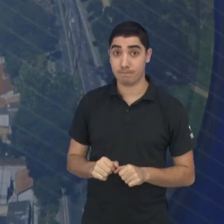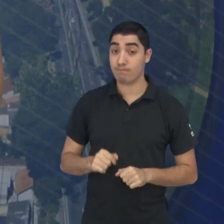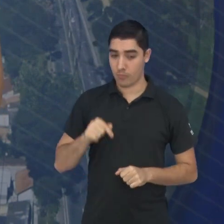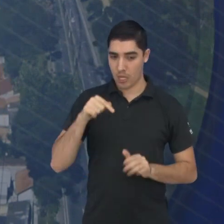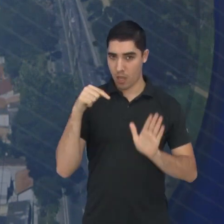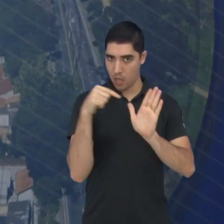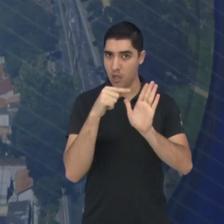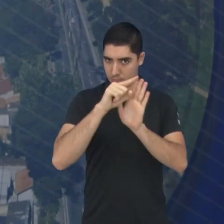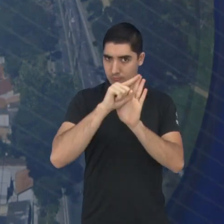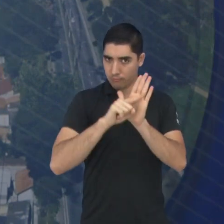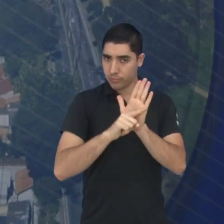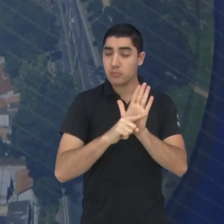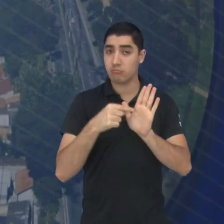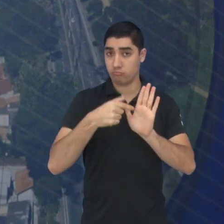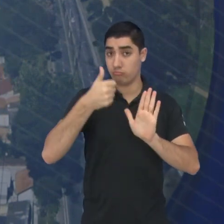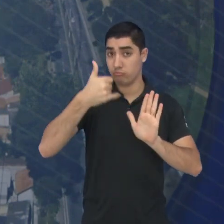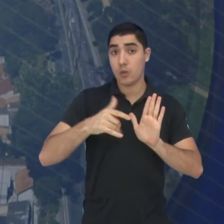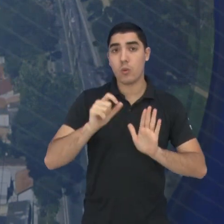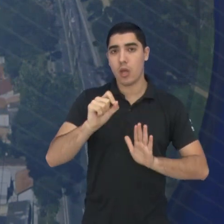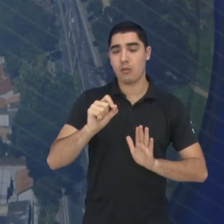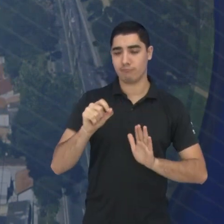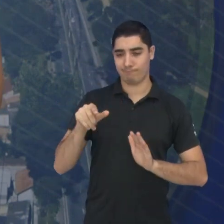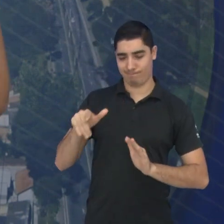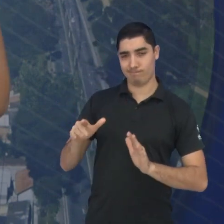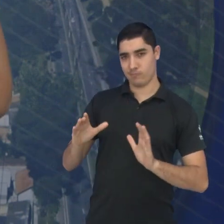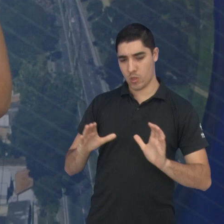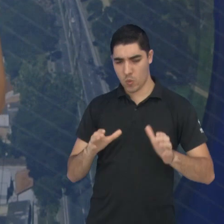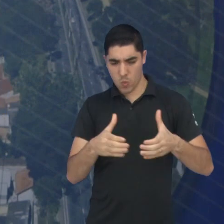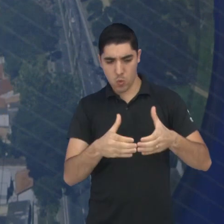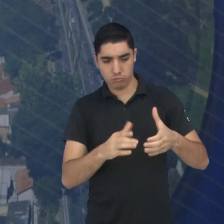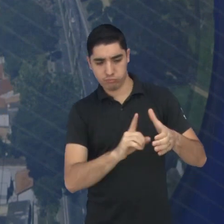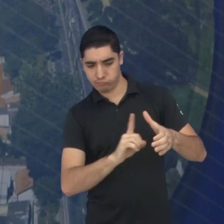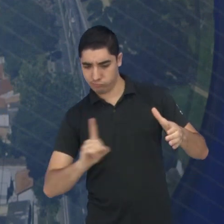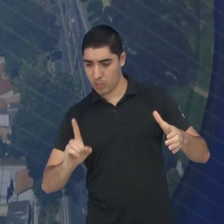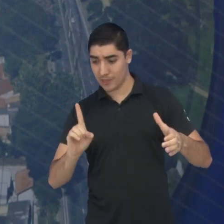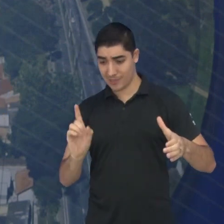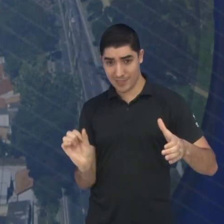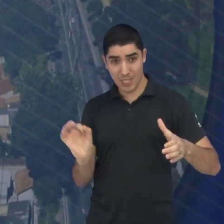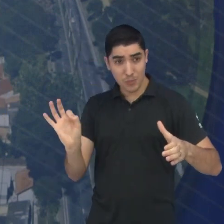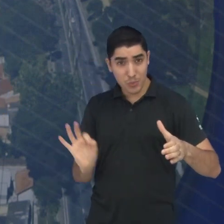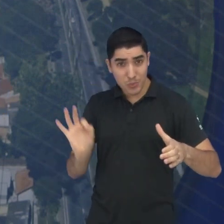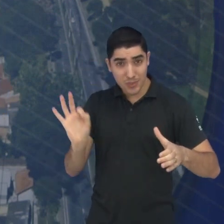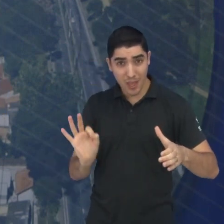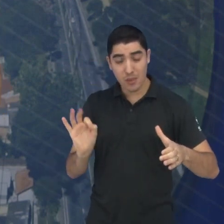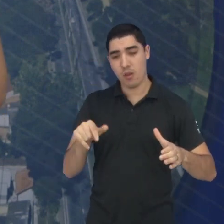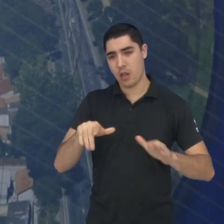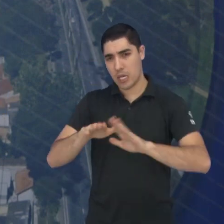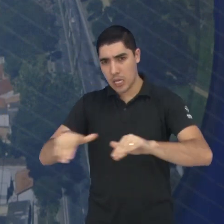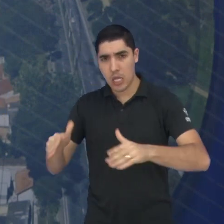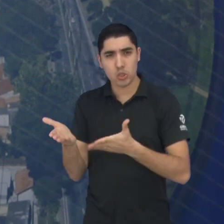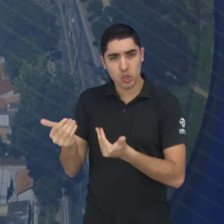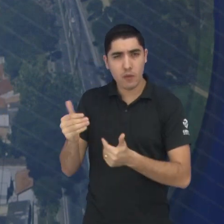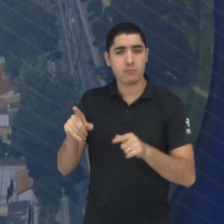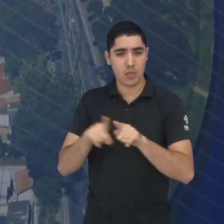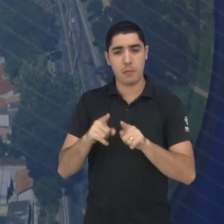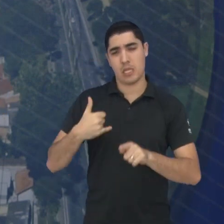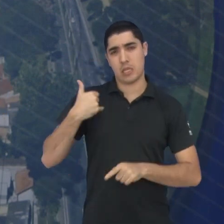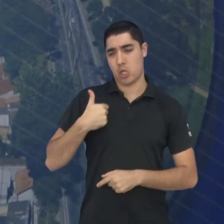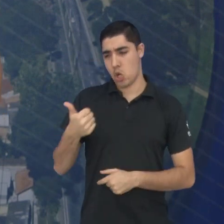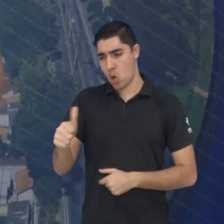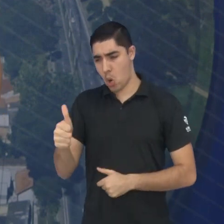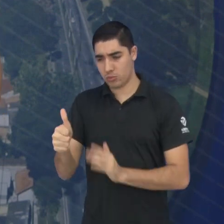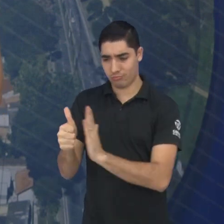ainda que 16% das crianças e adolescentes brasileiras de 11 a 17 anos